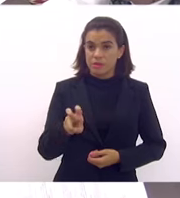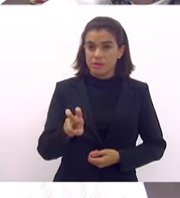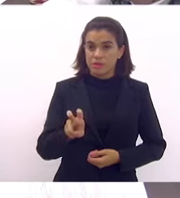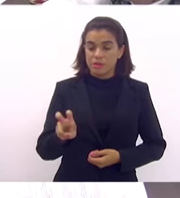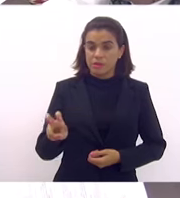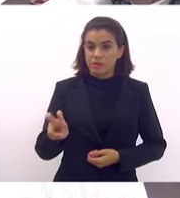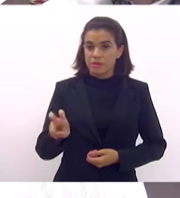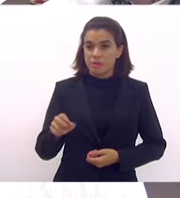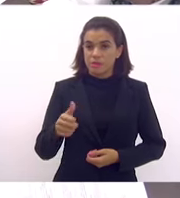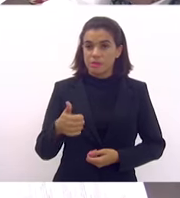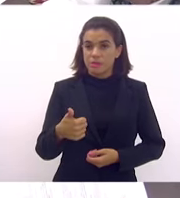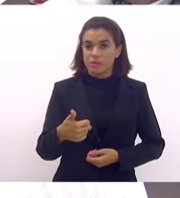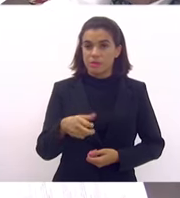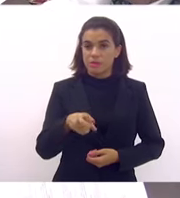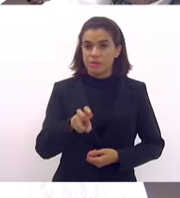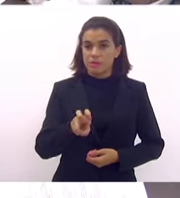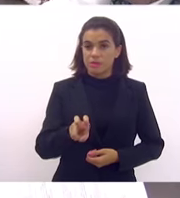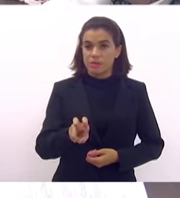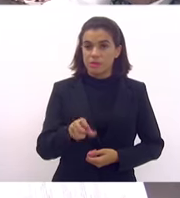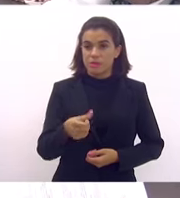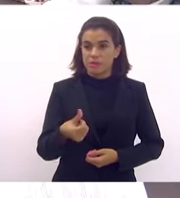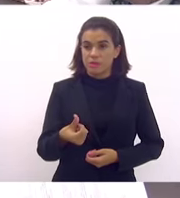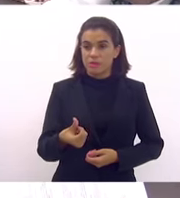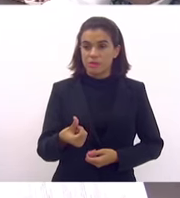155, 156,